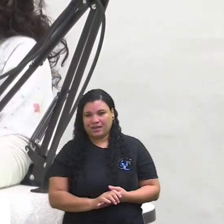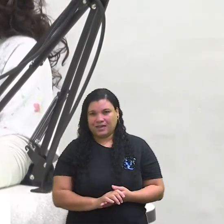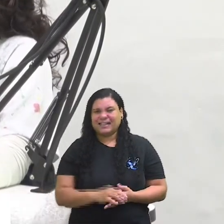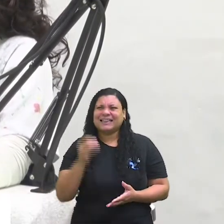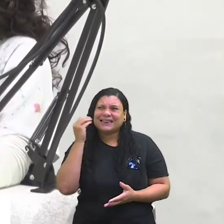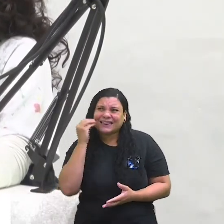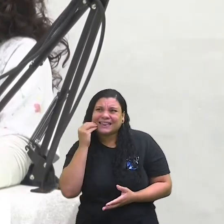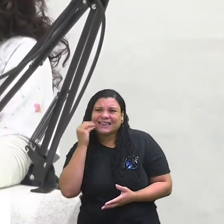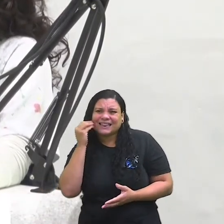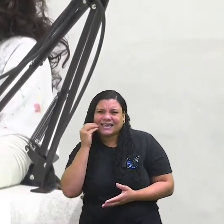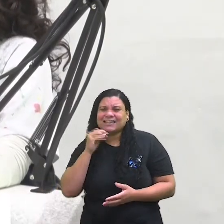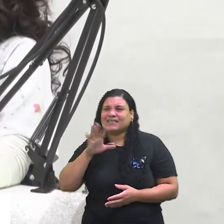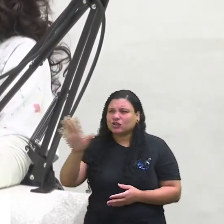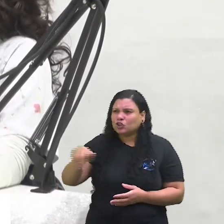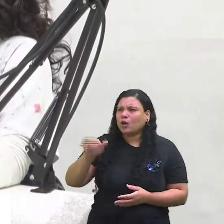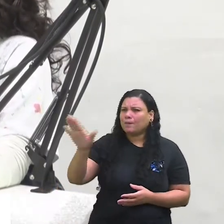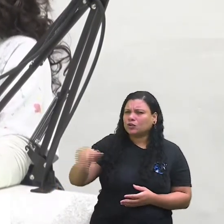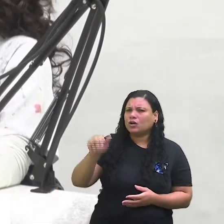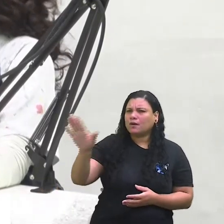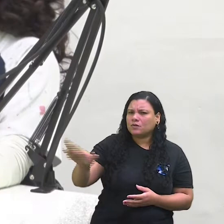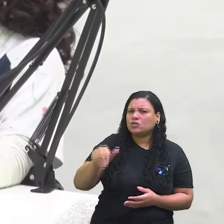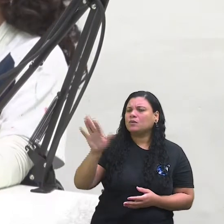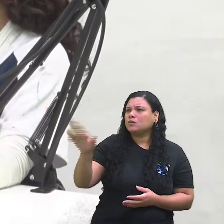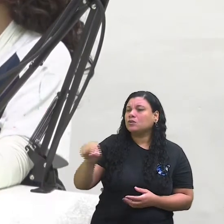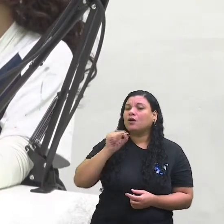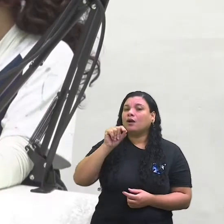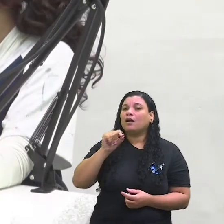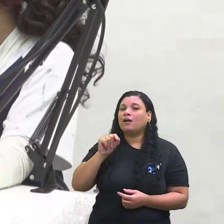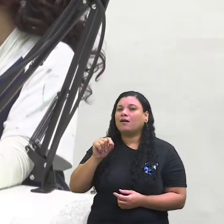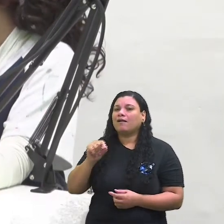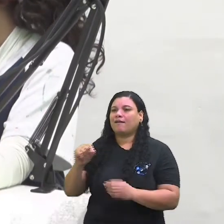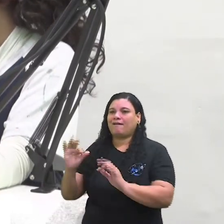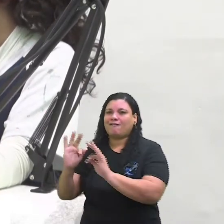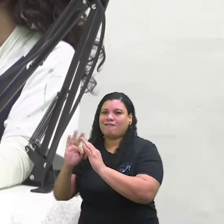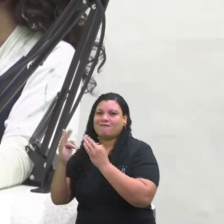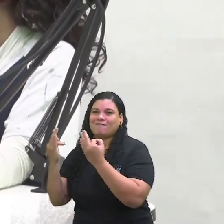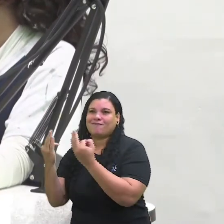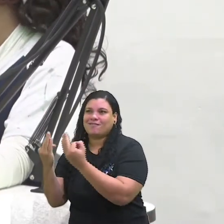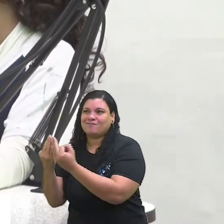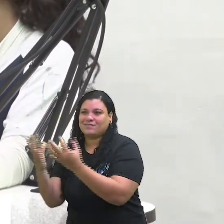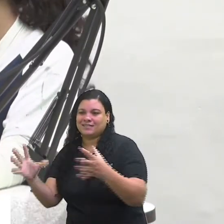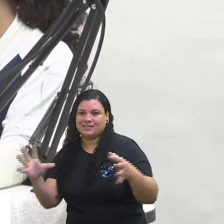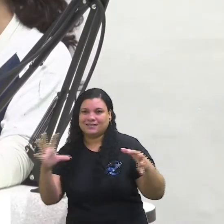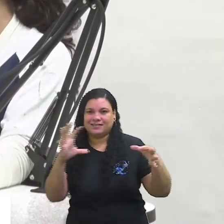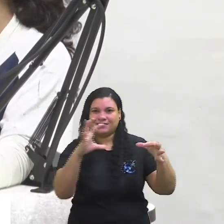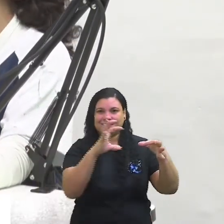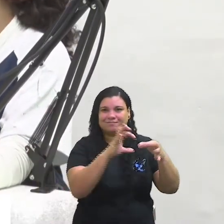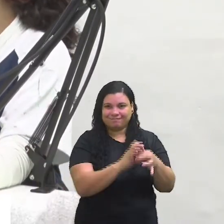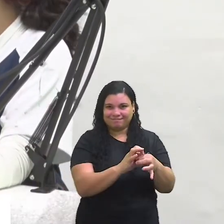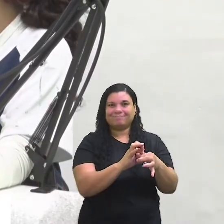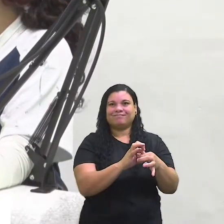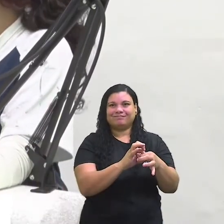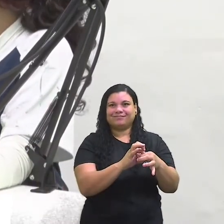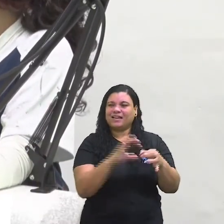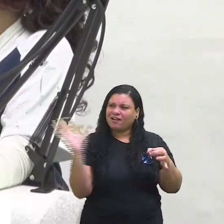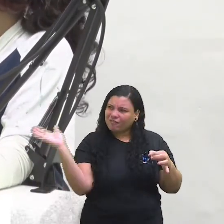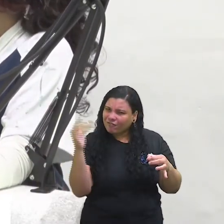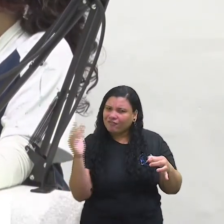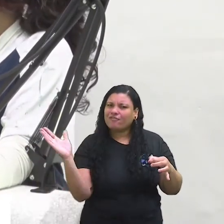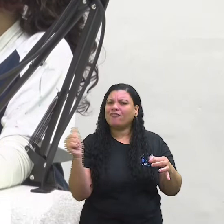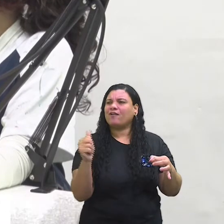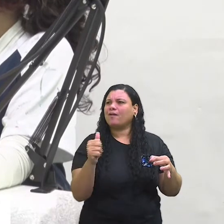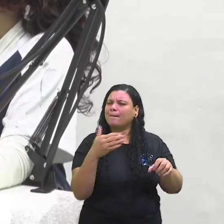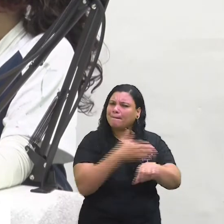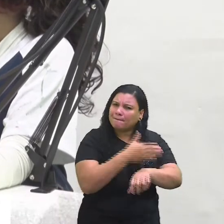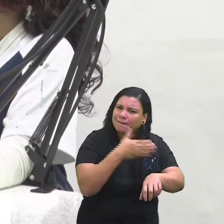família para dentro da escola. A gente tem muita dificuldade disso. Às vezes a gente marca uma reunião, alguma coisa, e a família